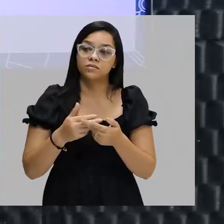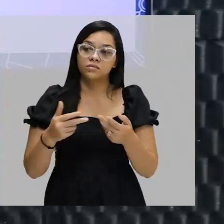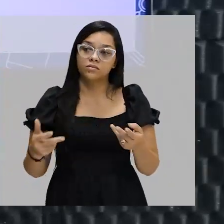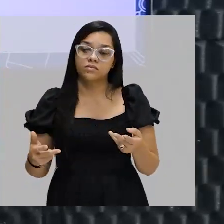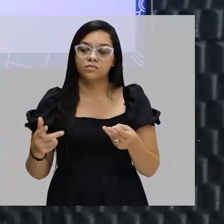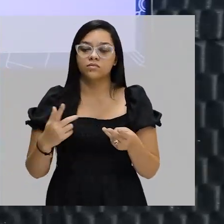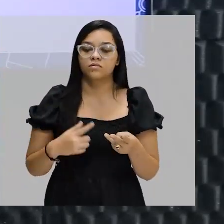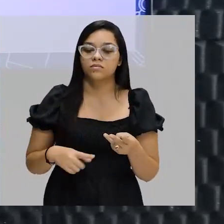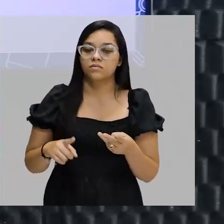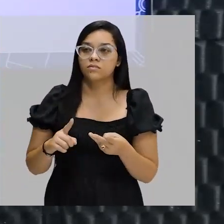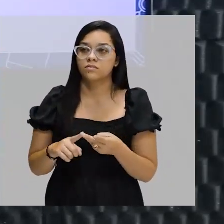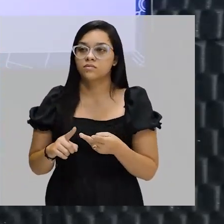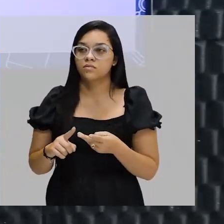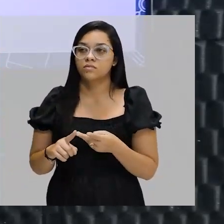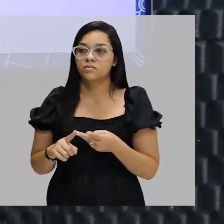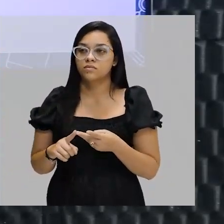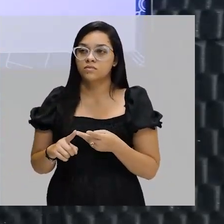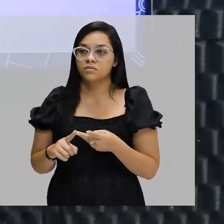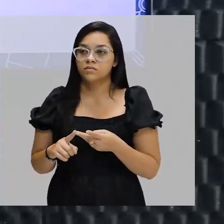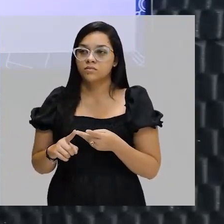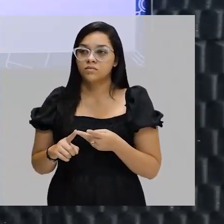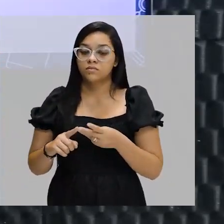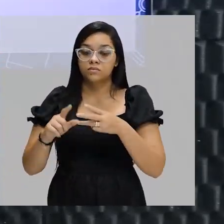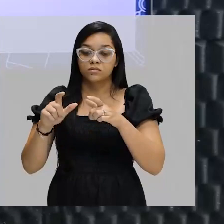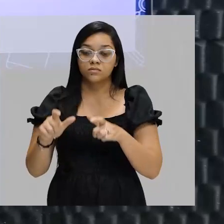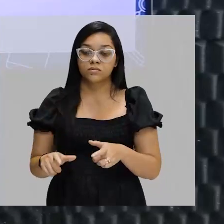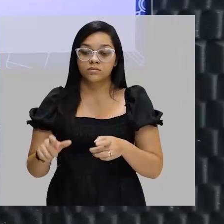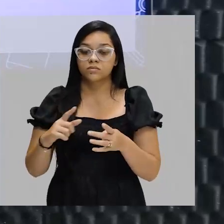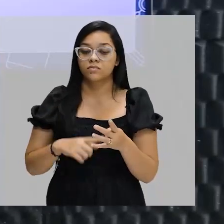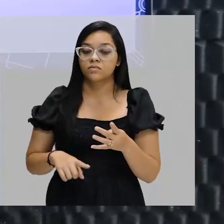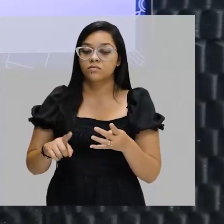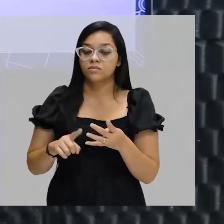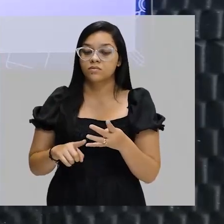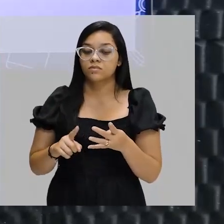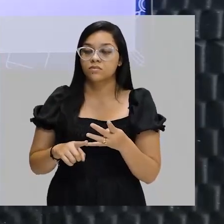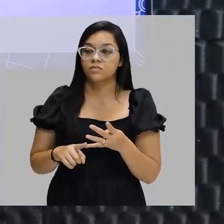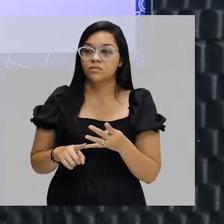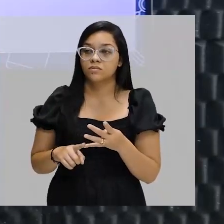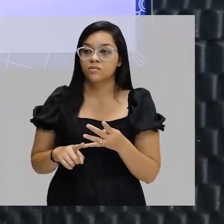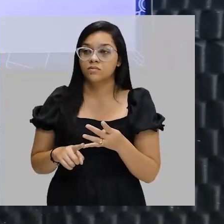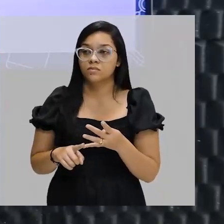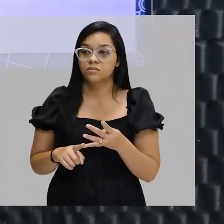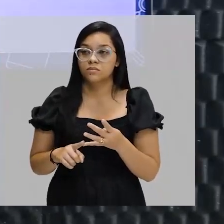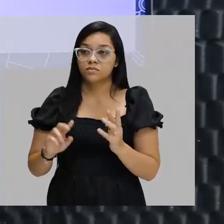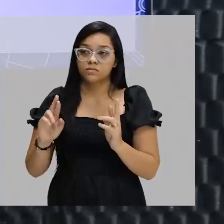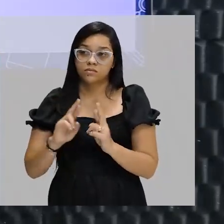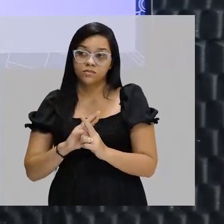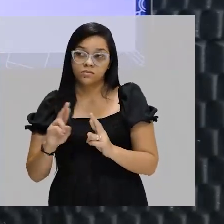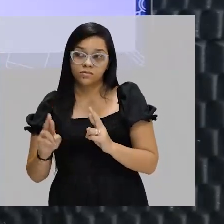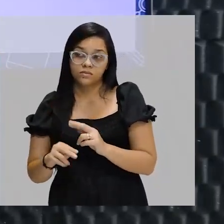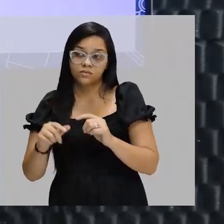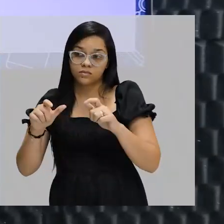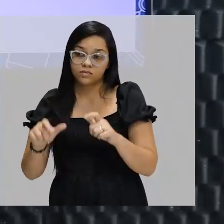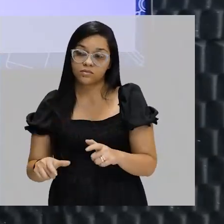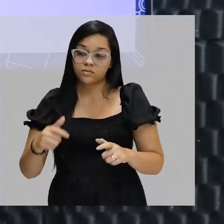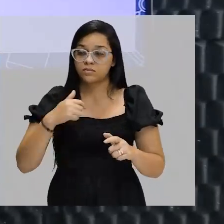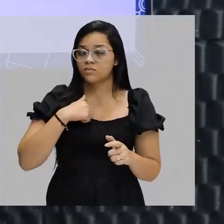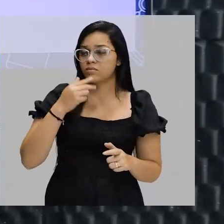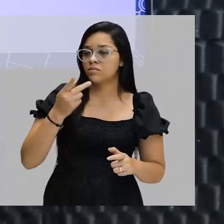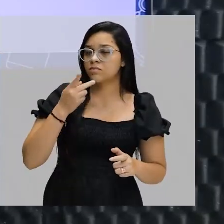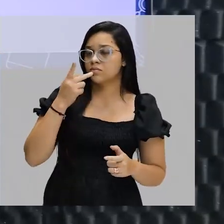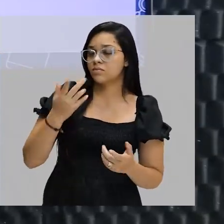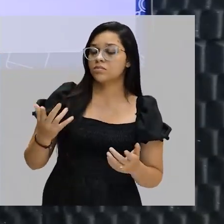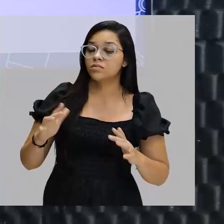coisa, um objeto, a place, um lugar, a time reference, uma referência temporal, que é quando eu falo